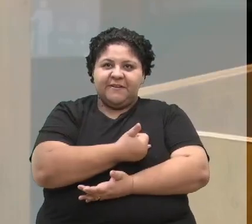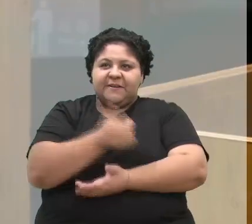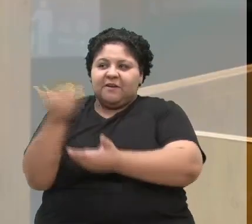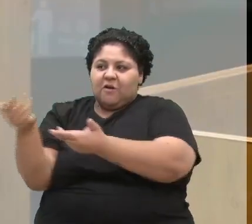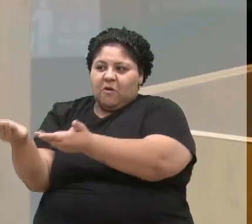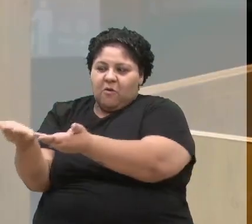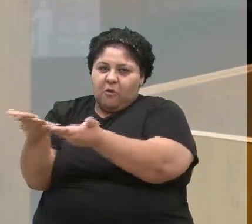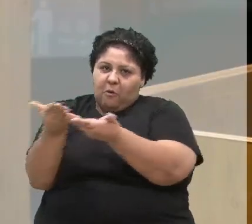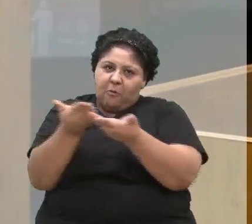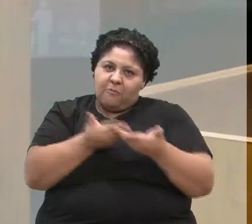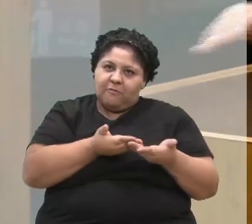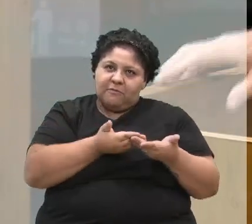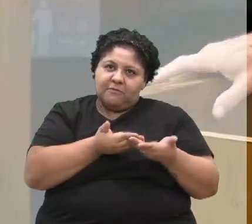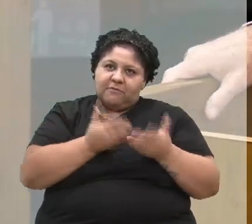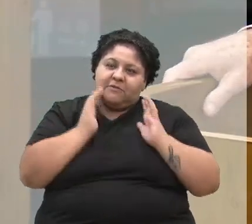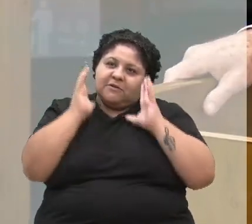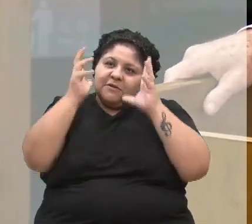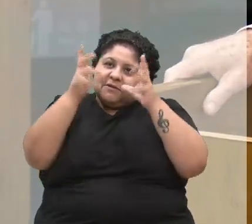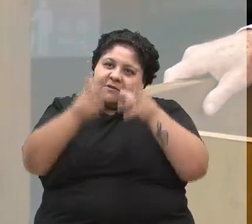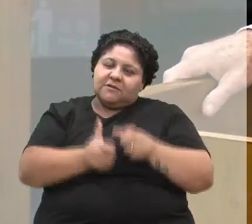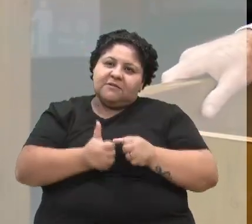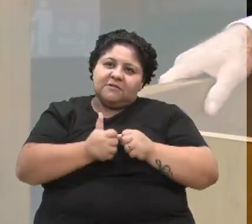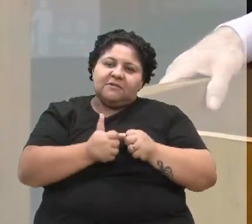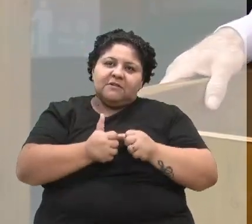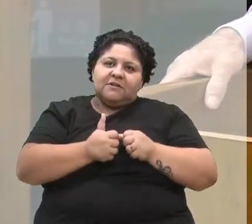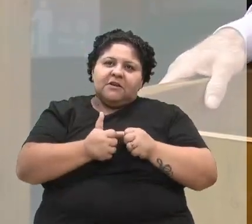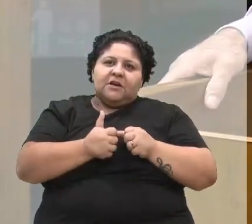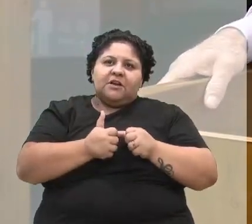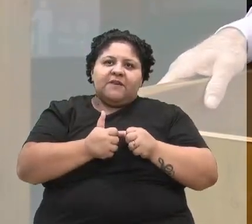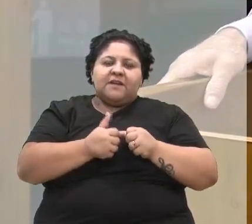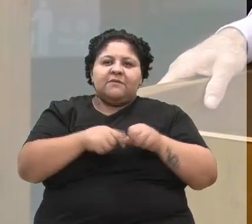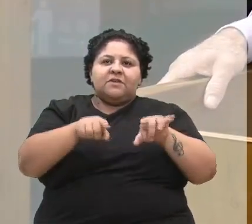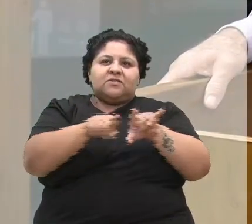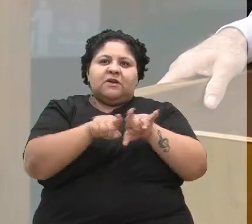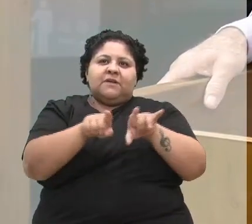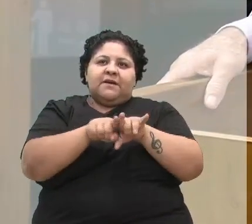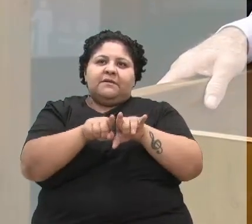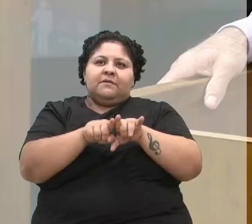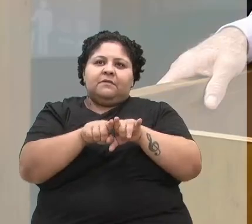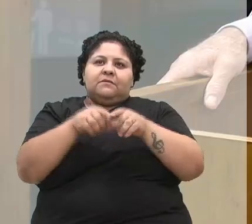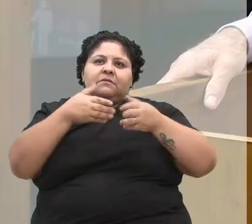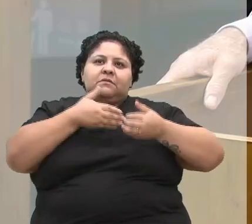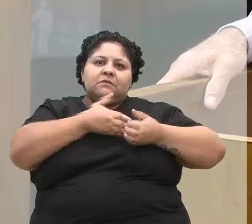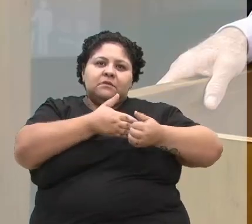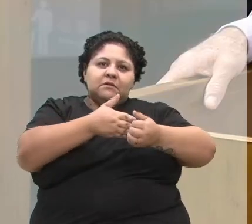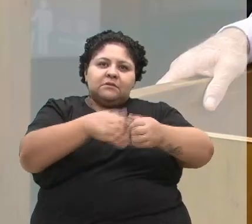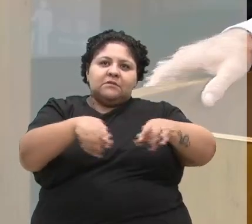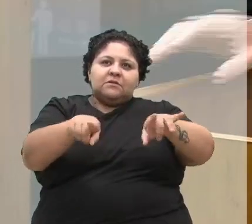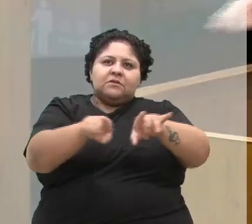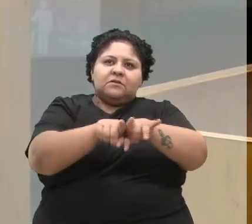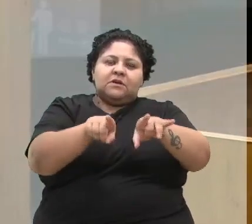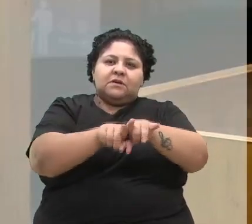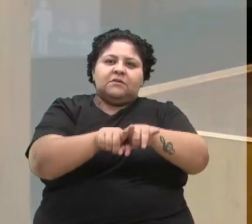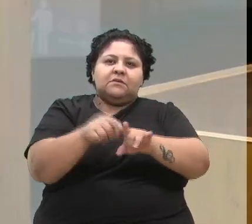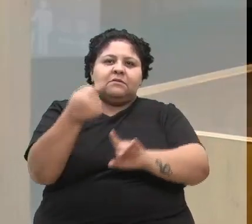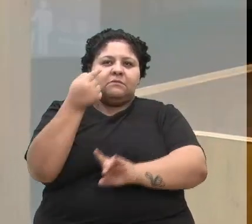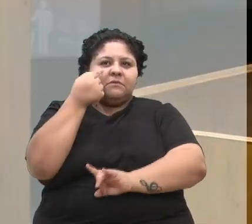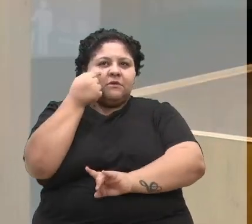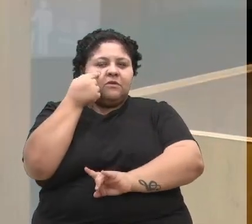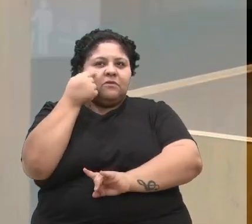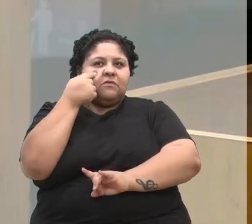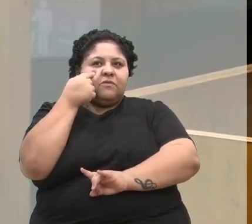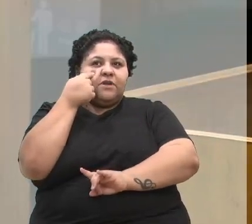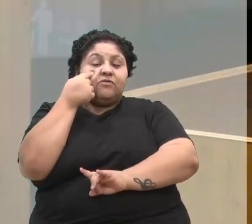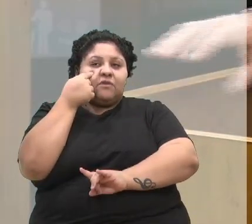Convido a todos os colegas e a todos aqueles que nos acompanham para juntos assistirmos